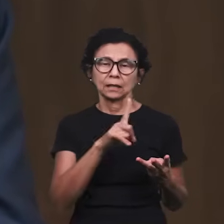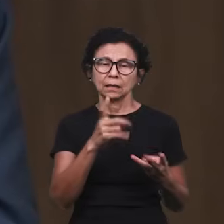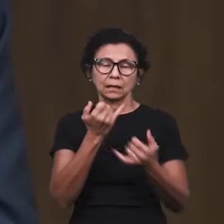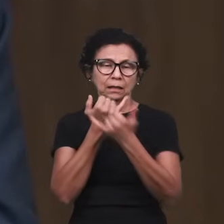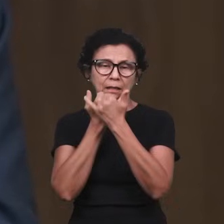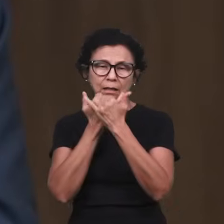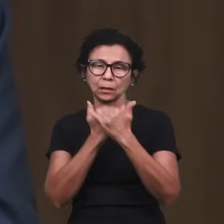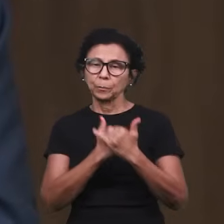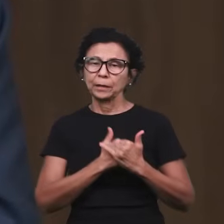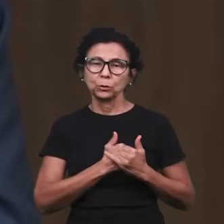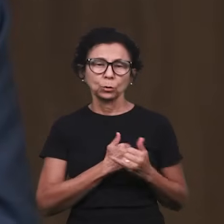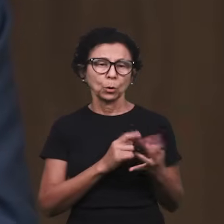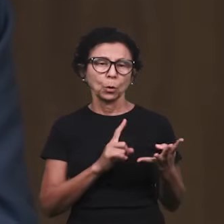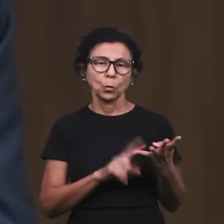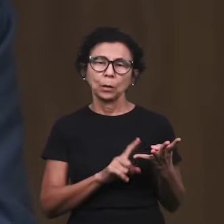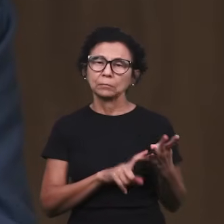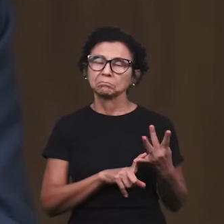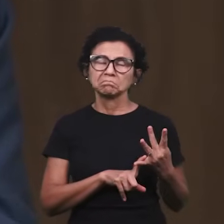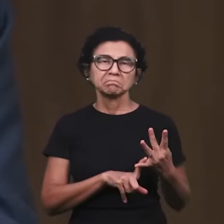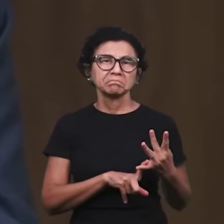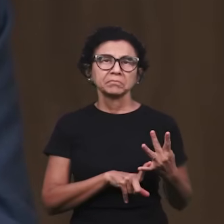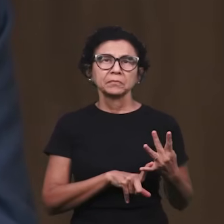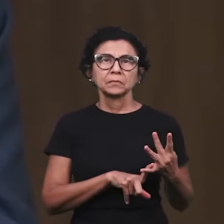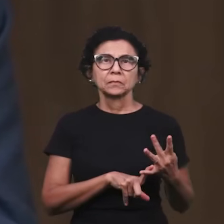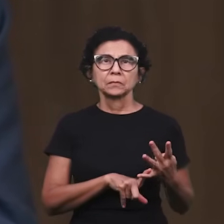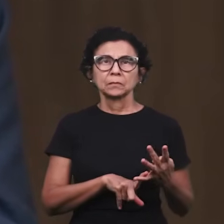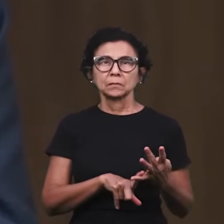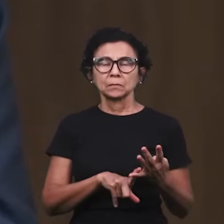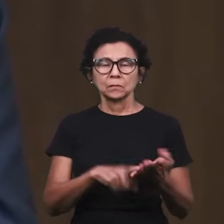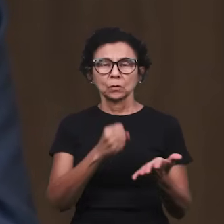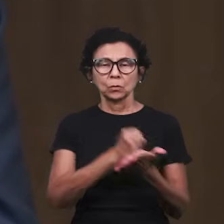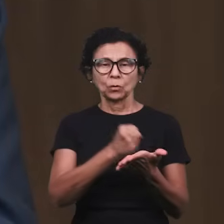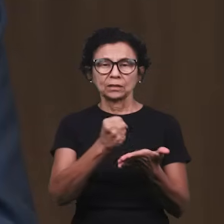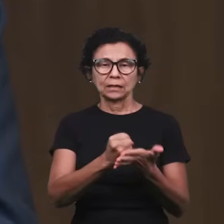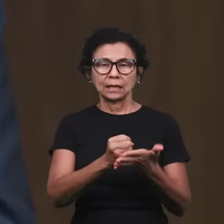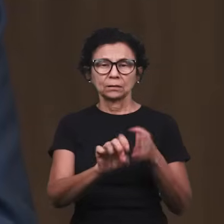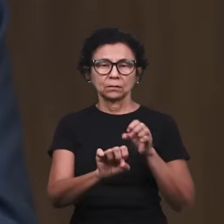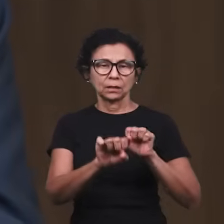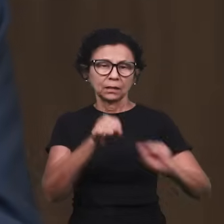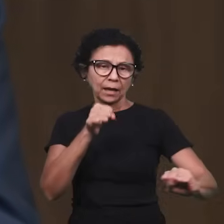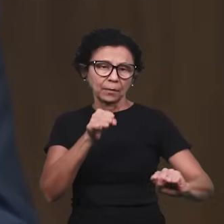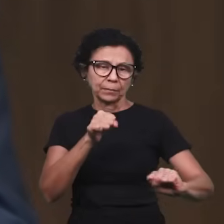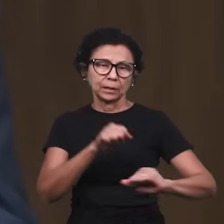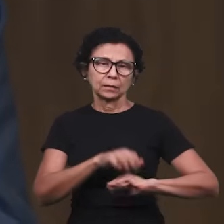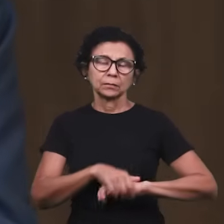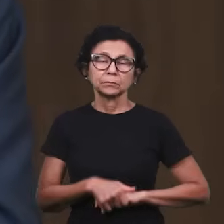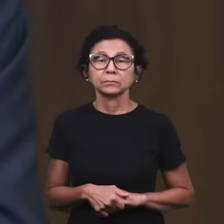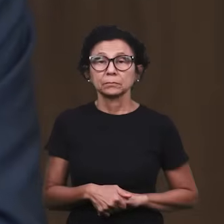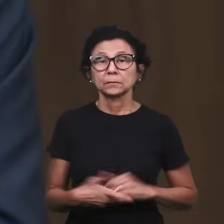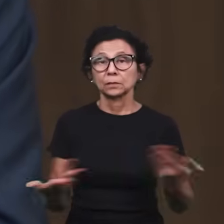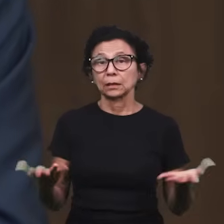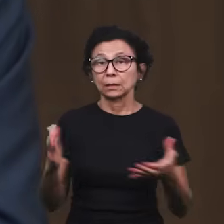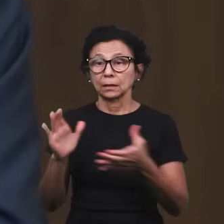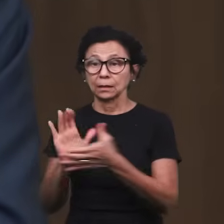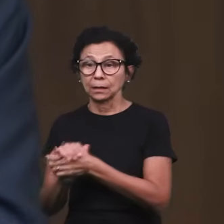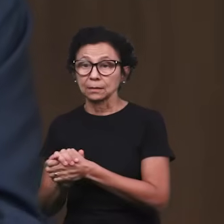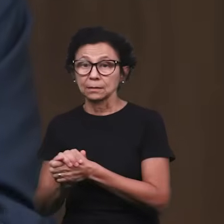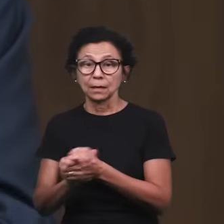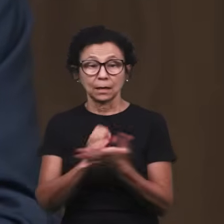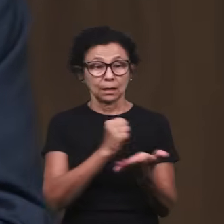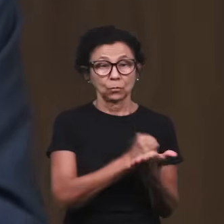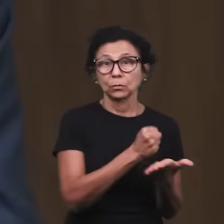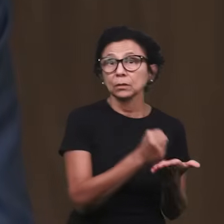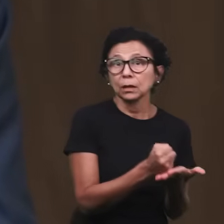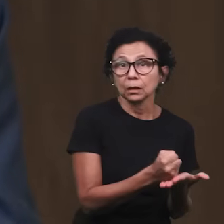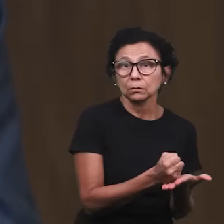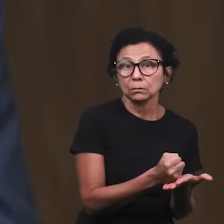traidor. Ele não é cumpridor nos contratos. E como disse o Douglas, casamento é um contrato. Como é que